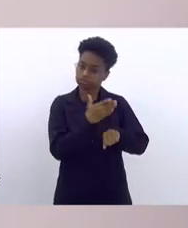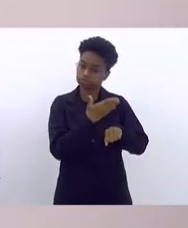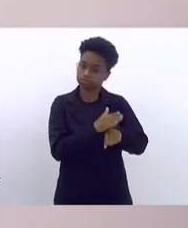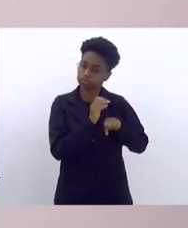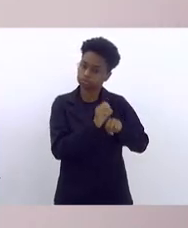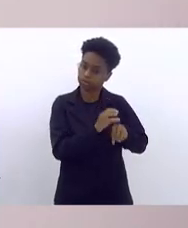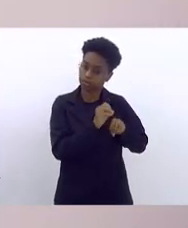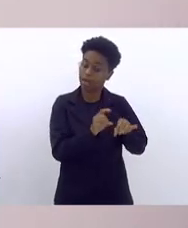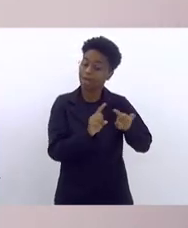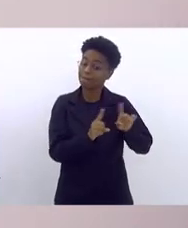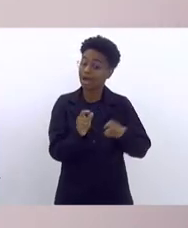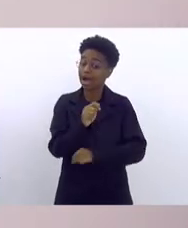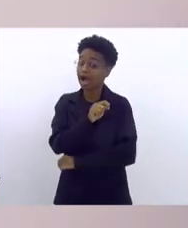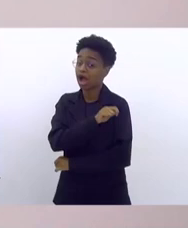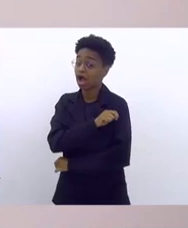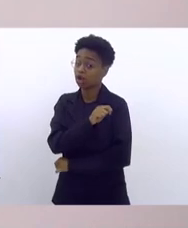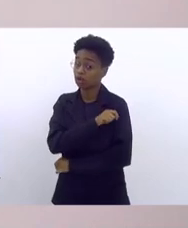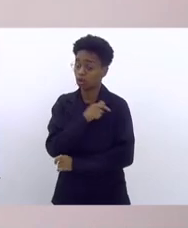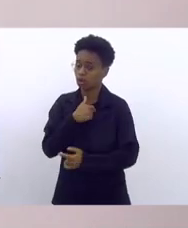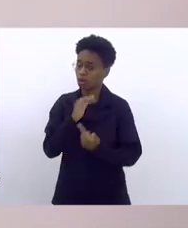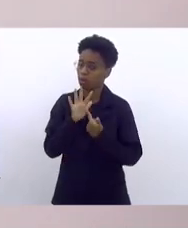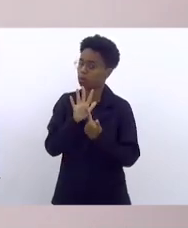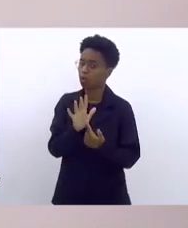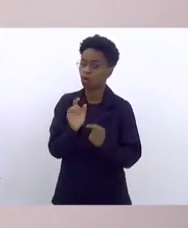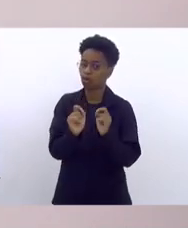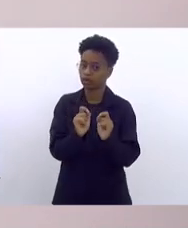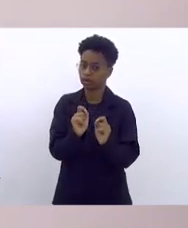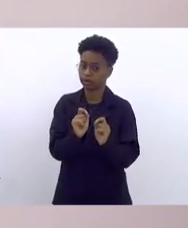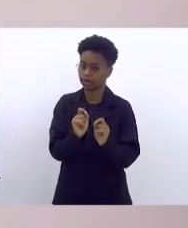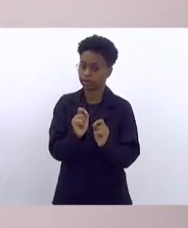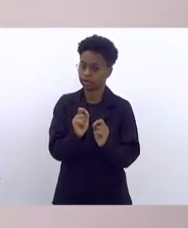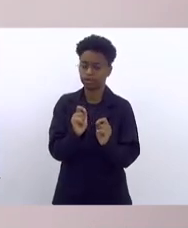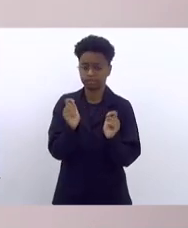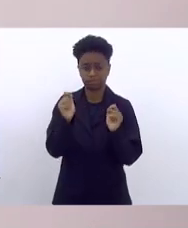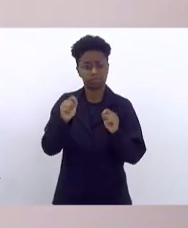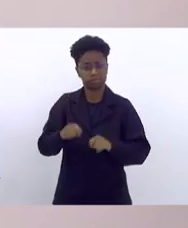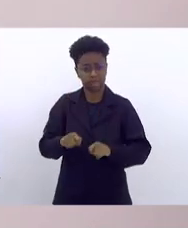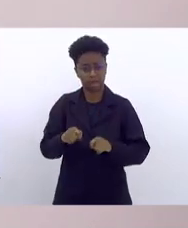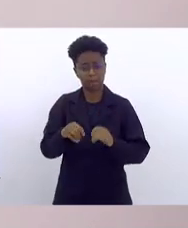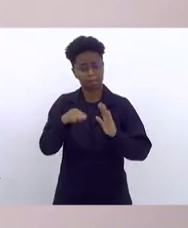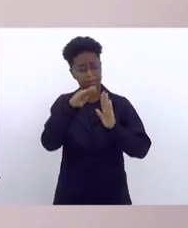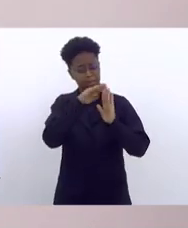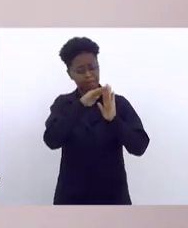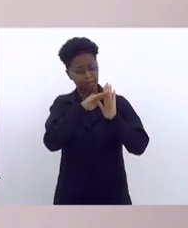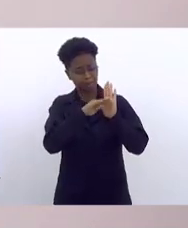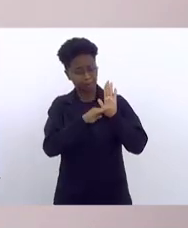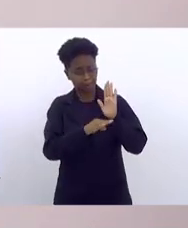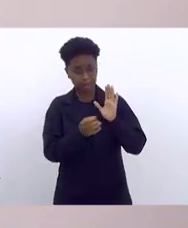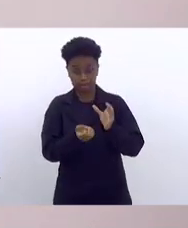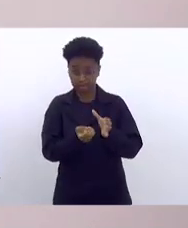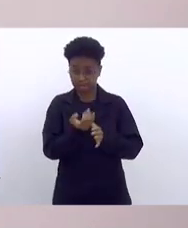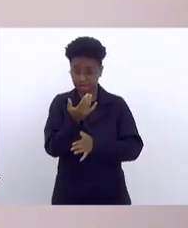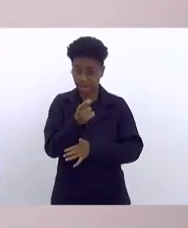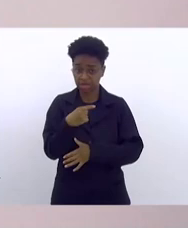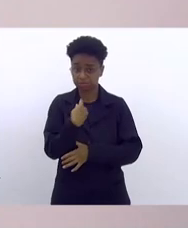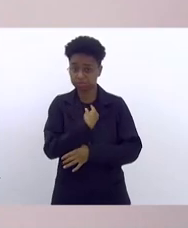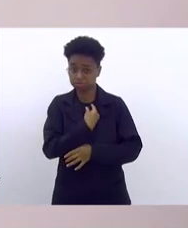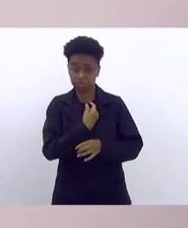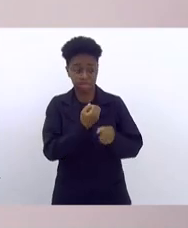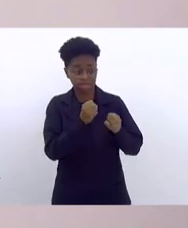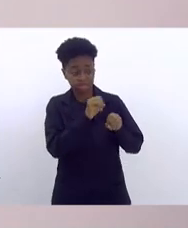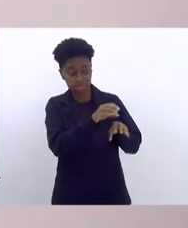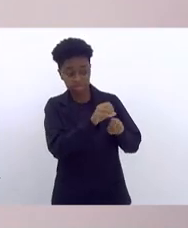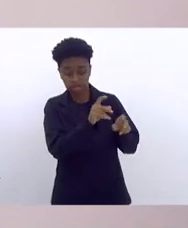são os alunos e aí eu destaco isso a gente pode desenvolver todo um programa em que a gente capacita